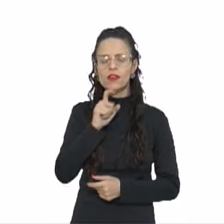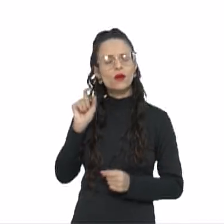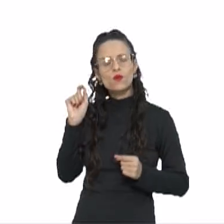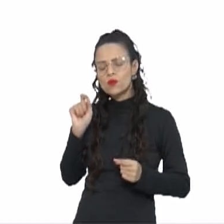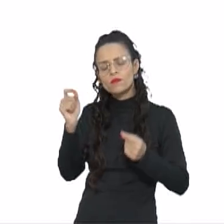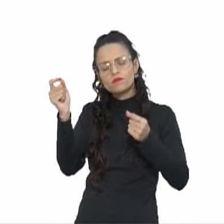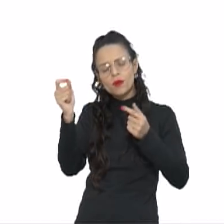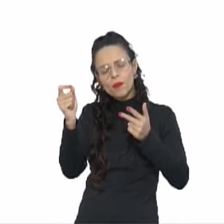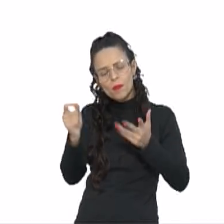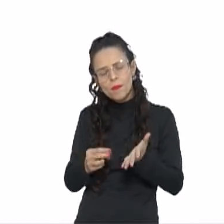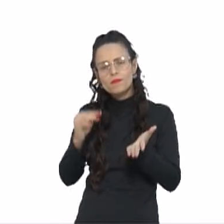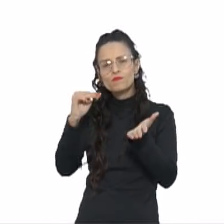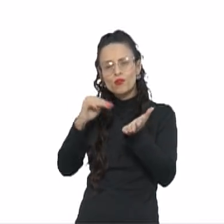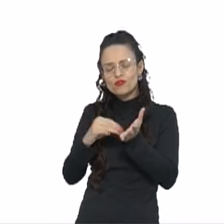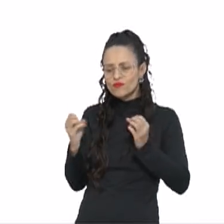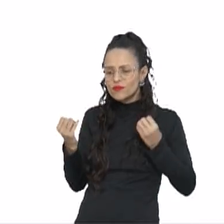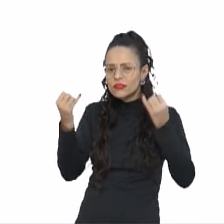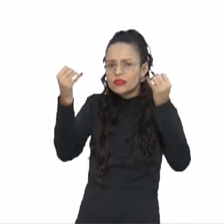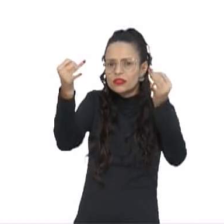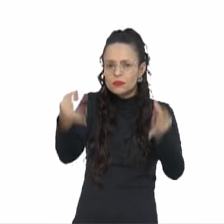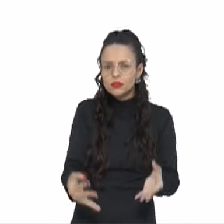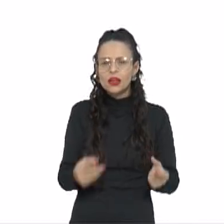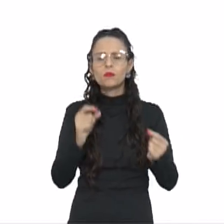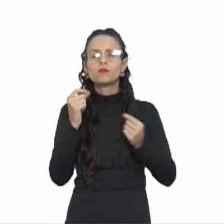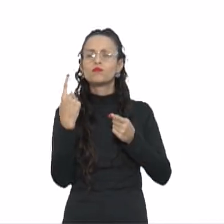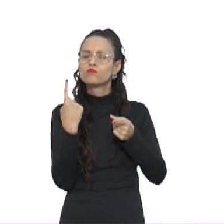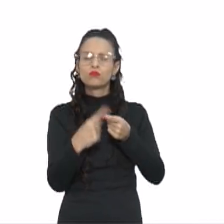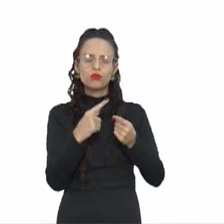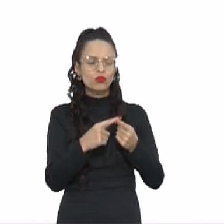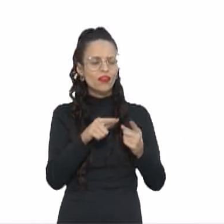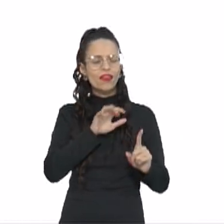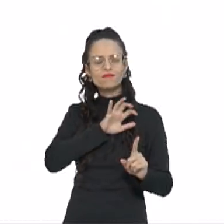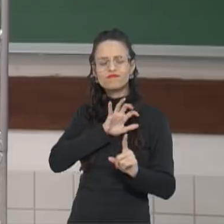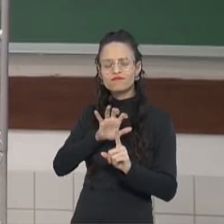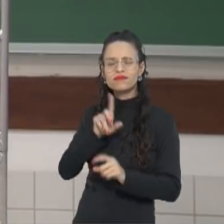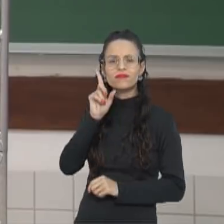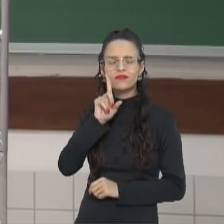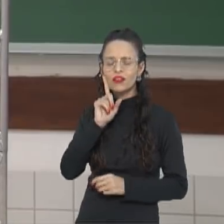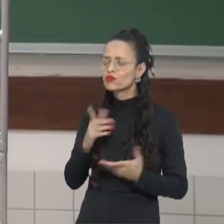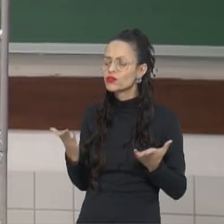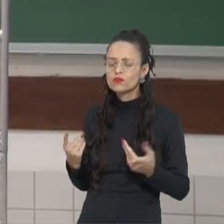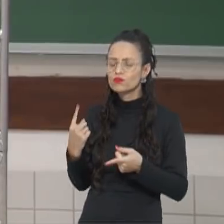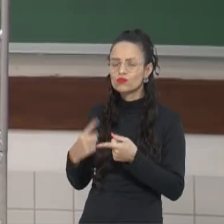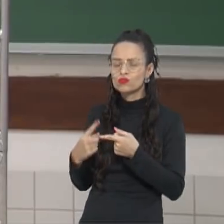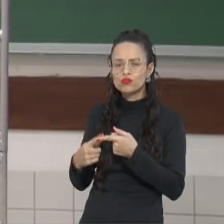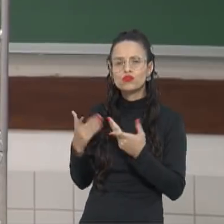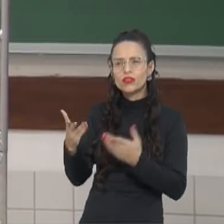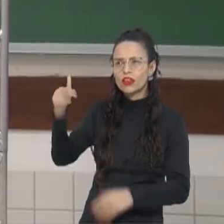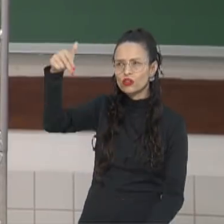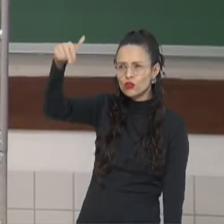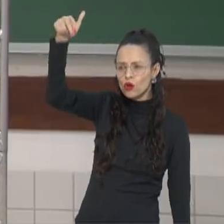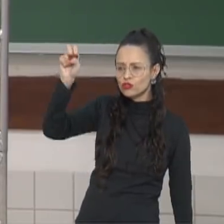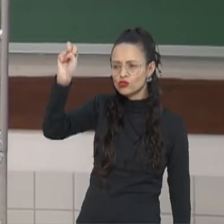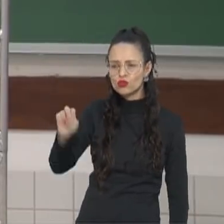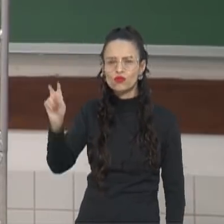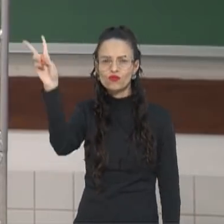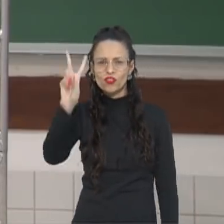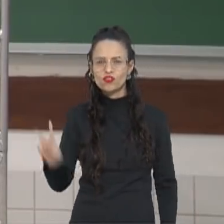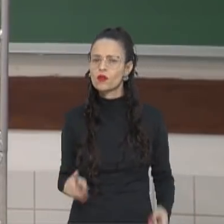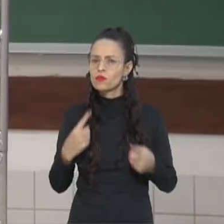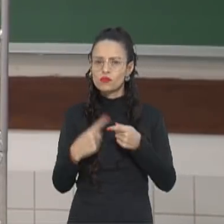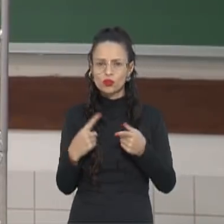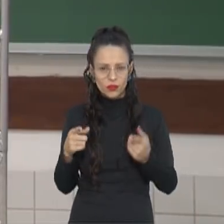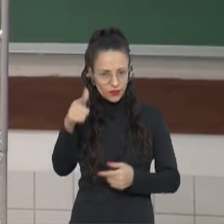motivos poderiam justificar a interferência dos Estados Unidos nessa disputa entre Vietnã do Norte e Vietnã do